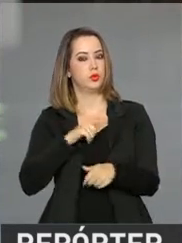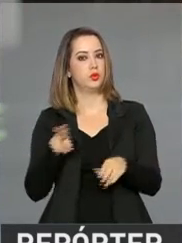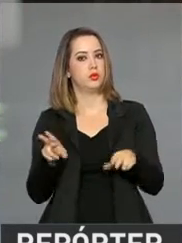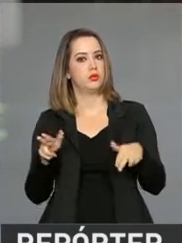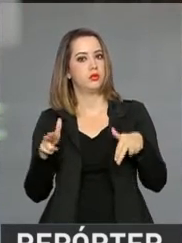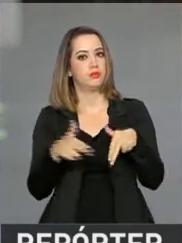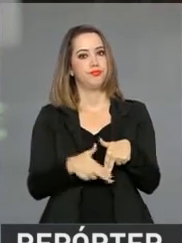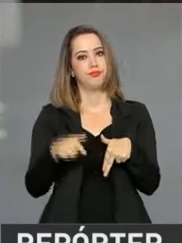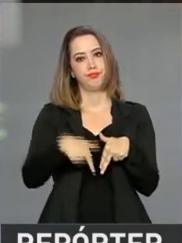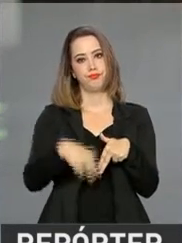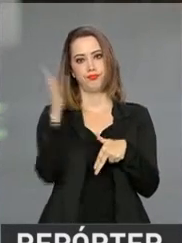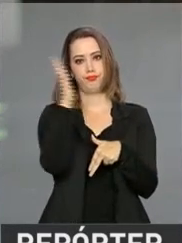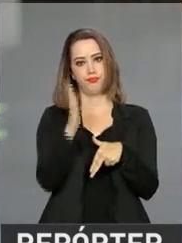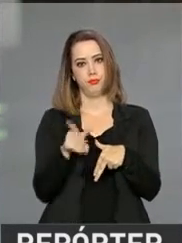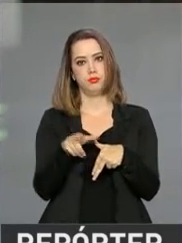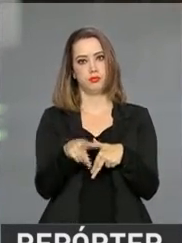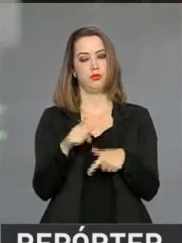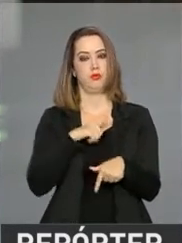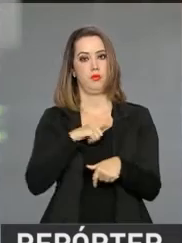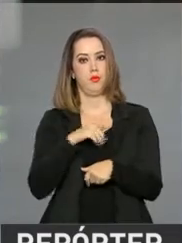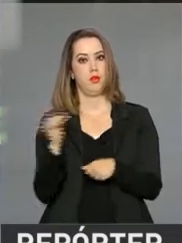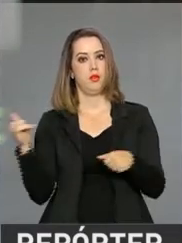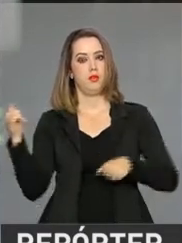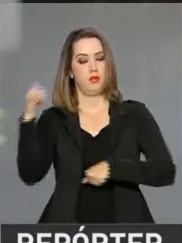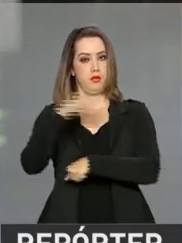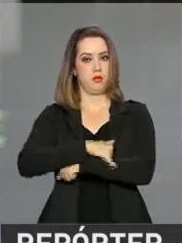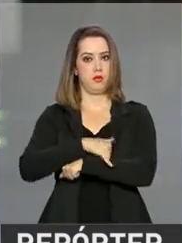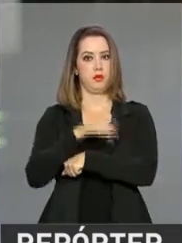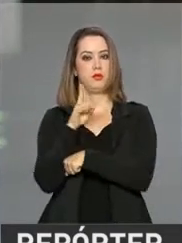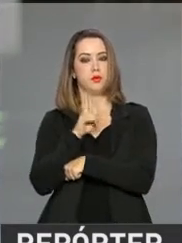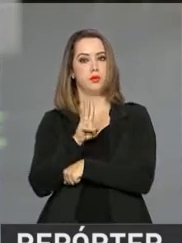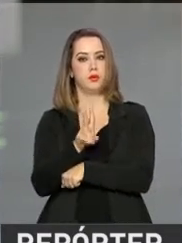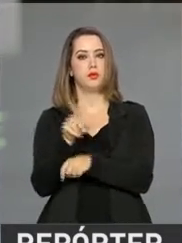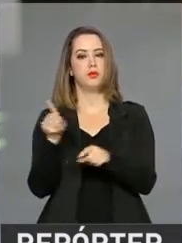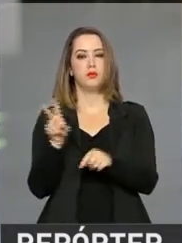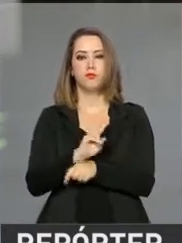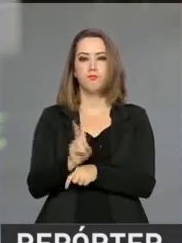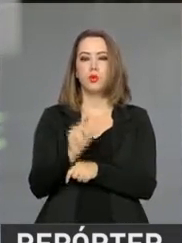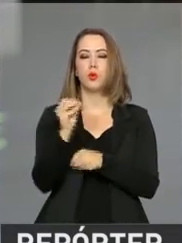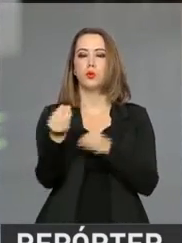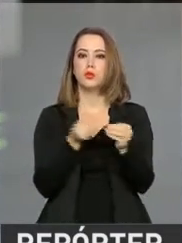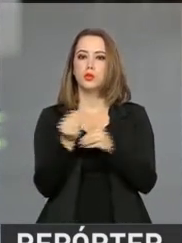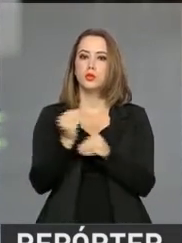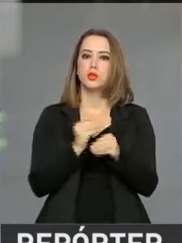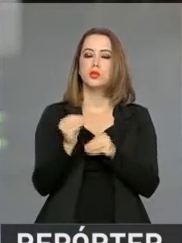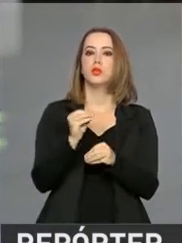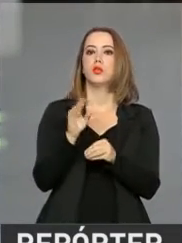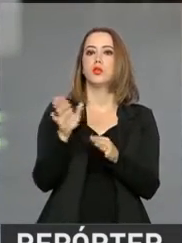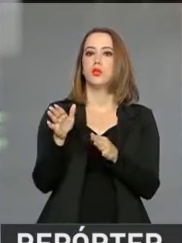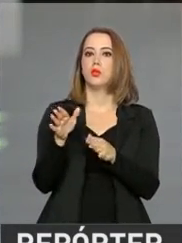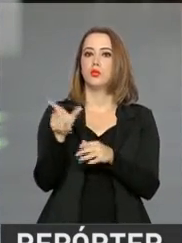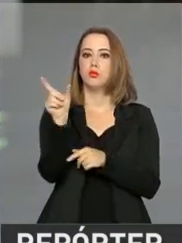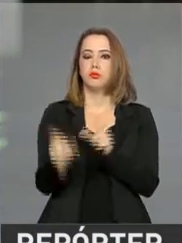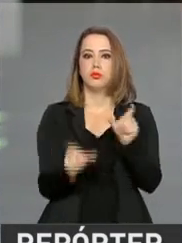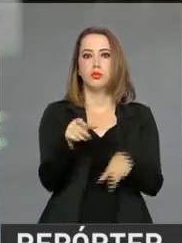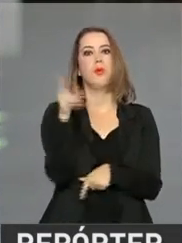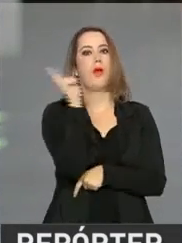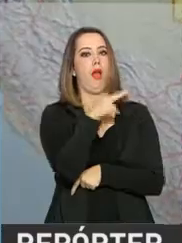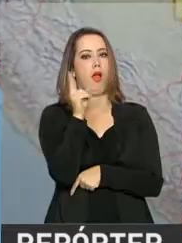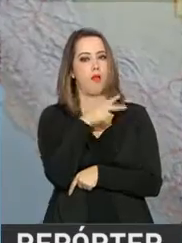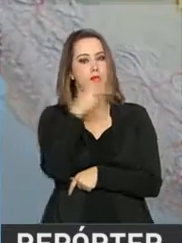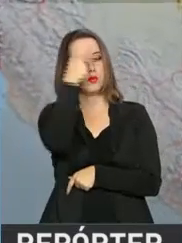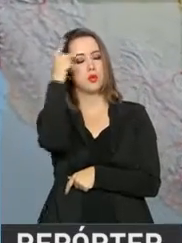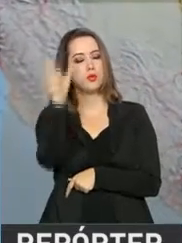empresas aéreas se comprometeram a adotar medidas para agilizar o atendimento aos passageiros